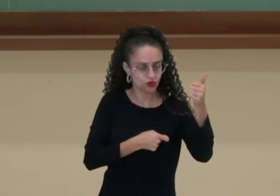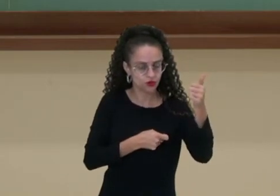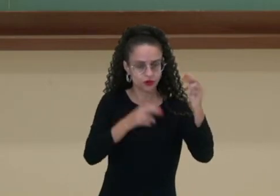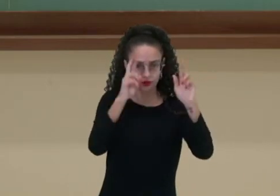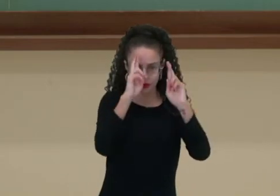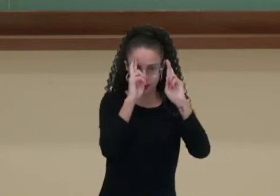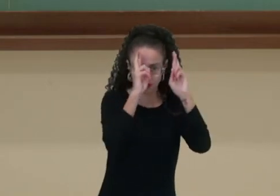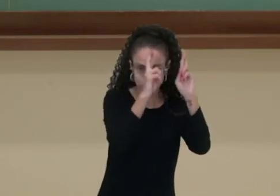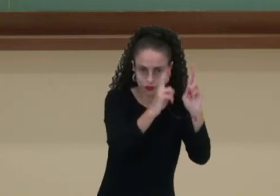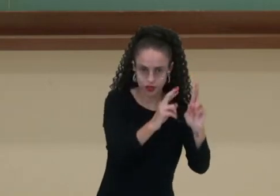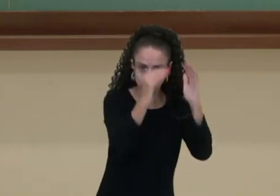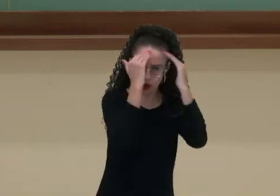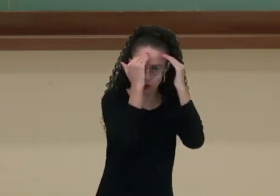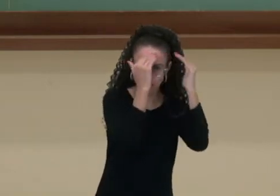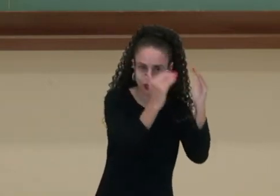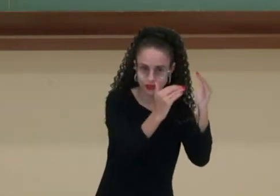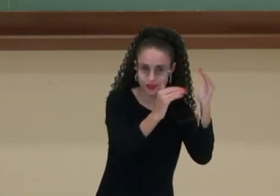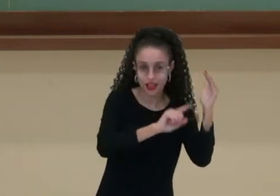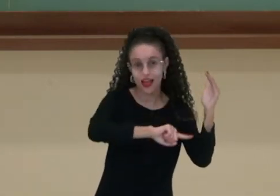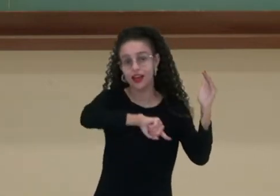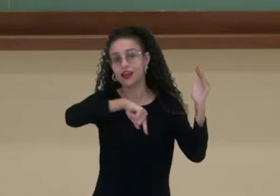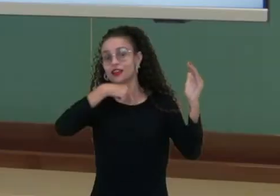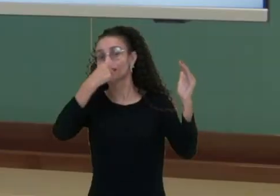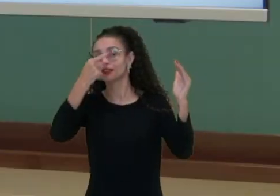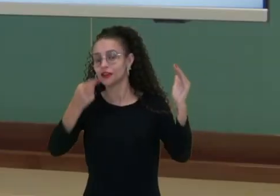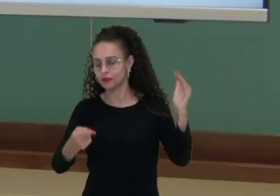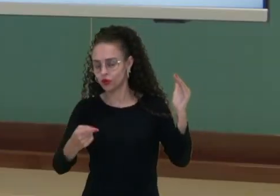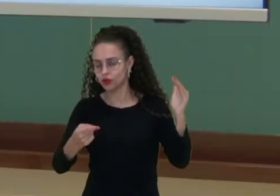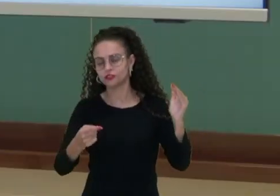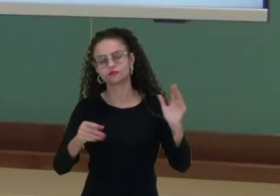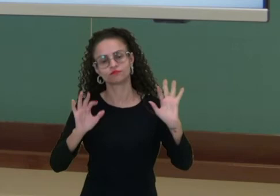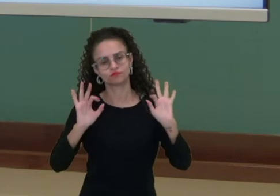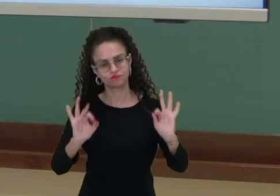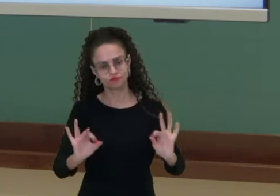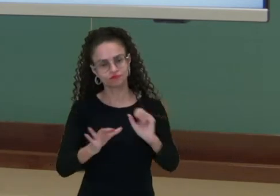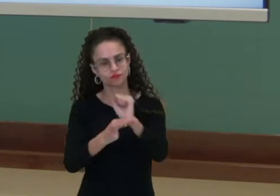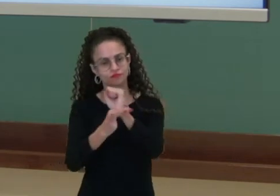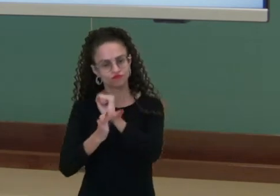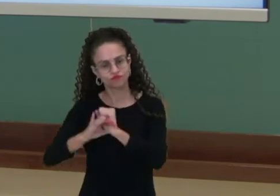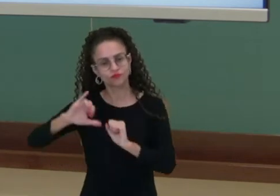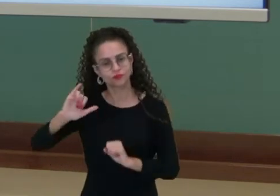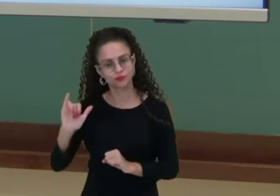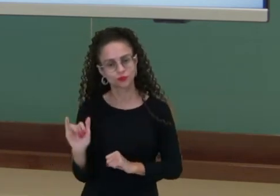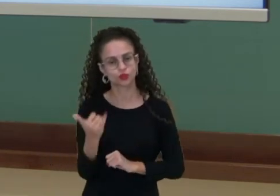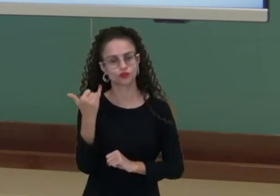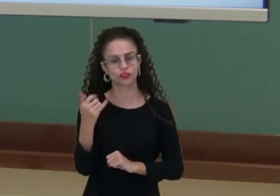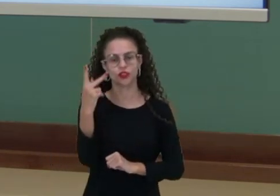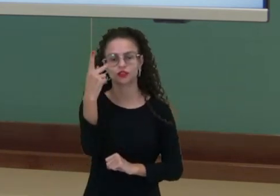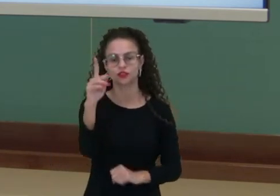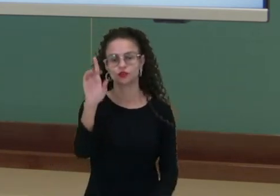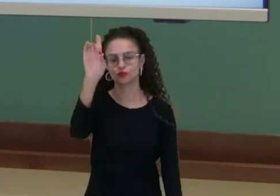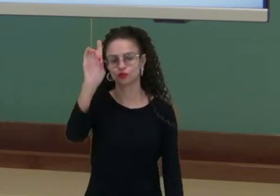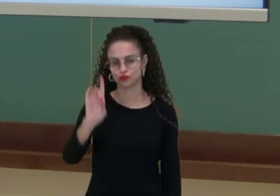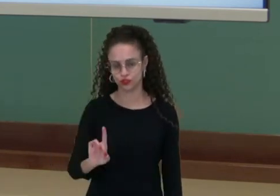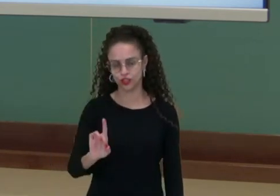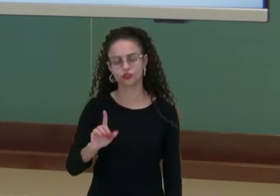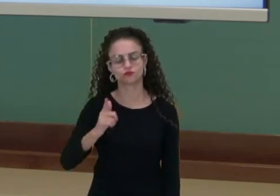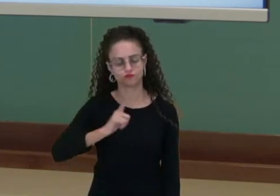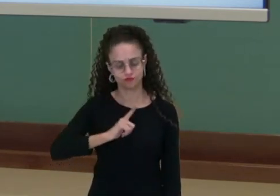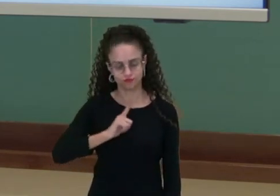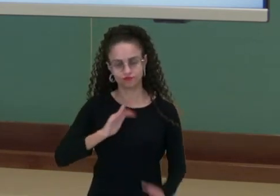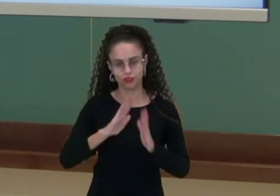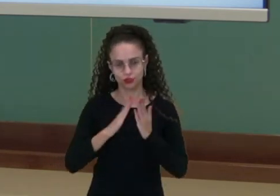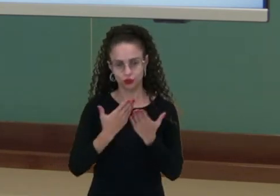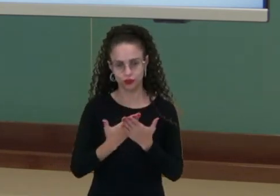respeitem, cumprem, para depois vocês poderem usufruir dos direitos que vocês também têm na